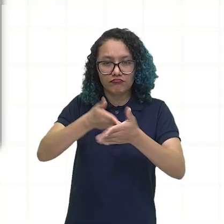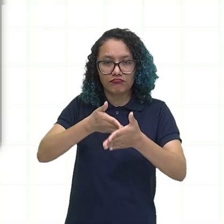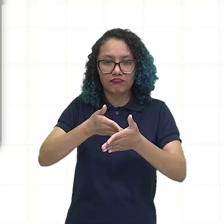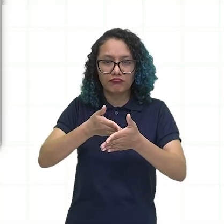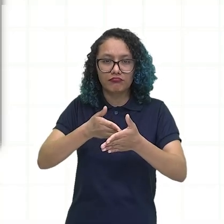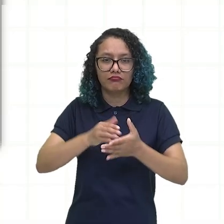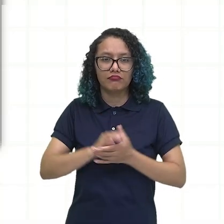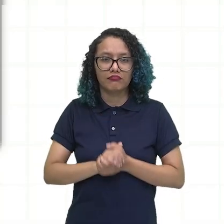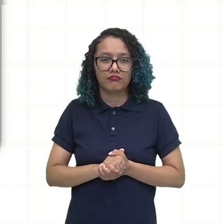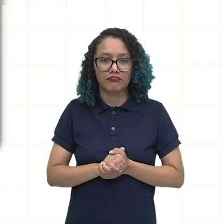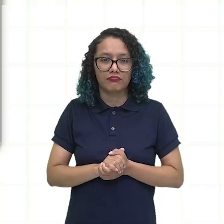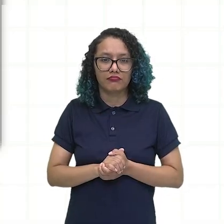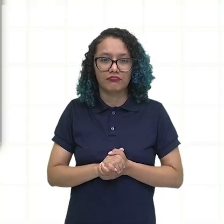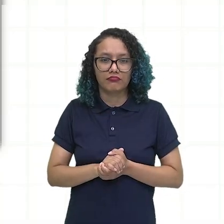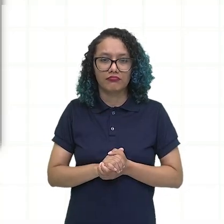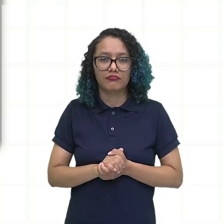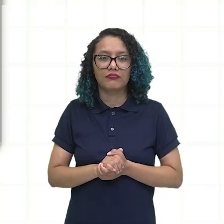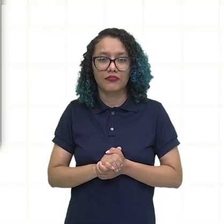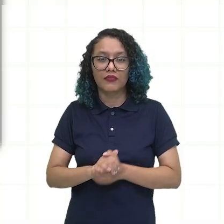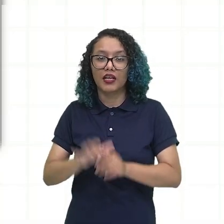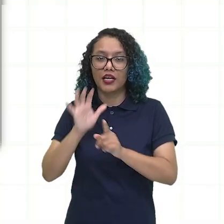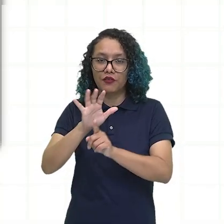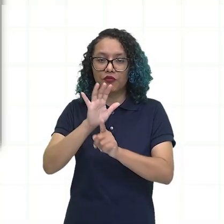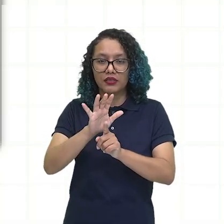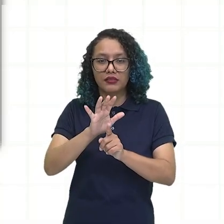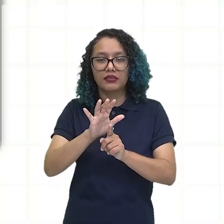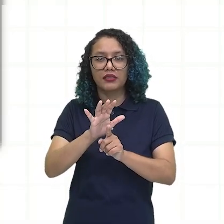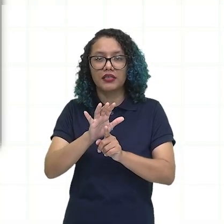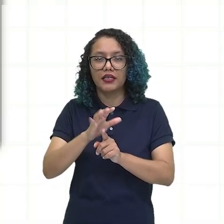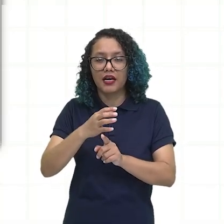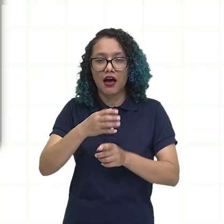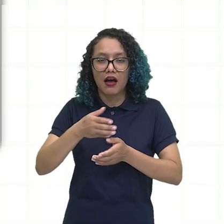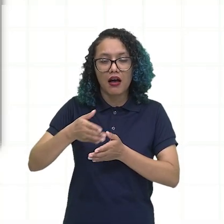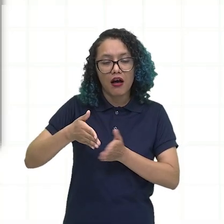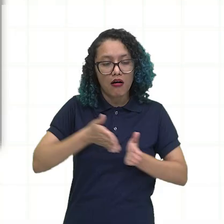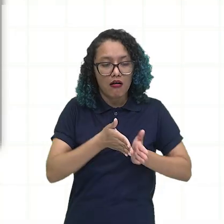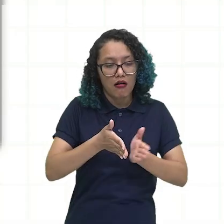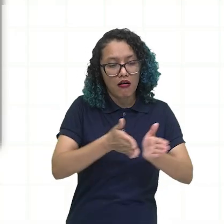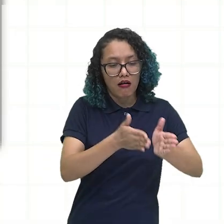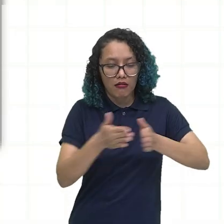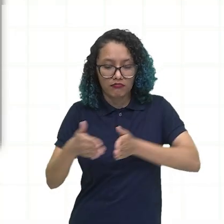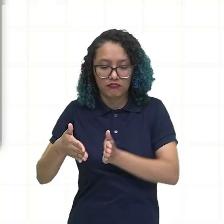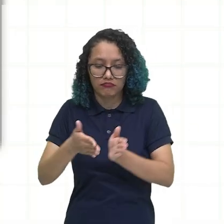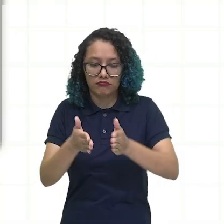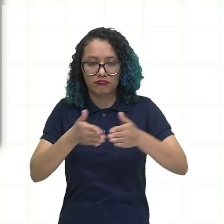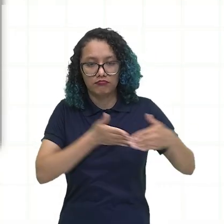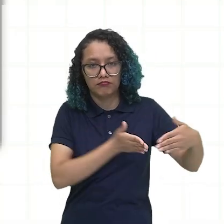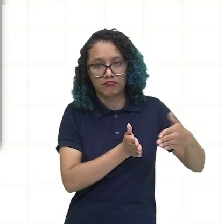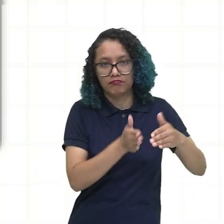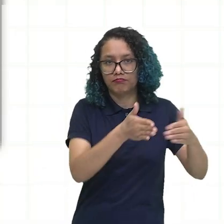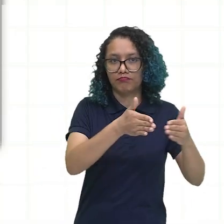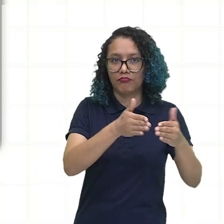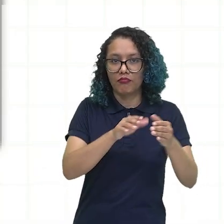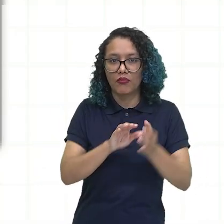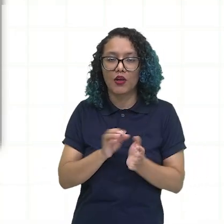ó, moldando por onde a bacia irá se formar,